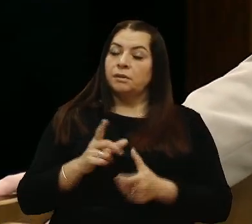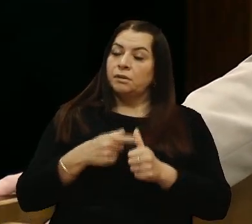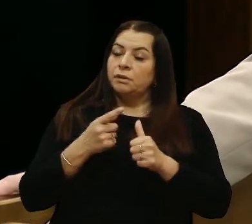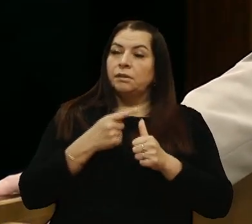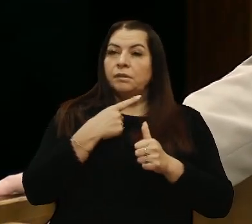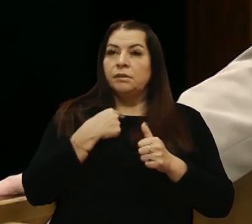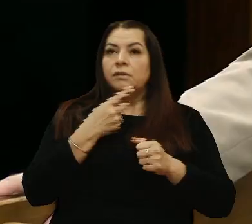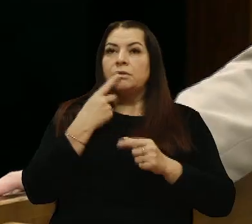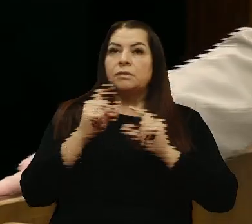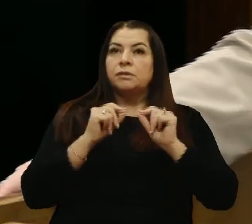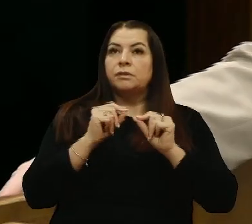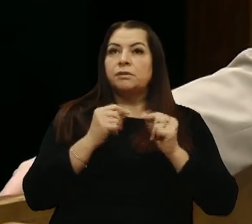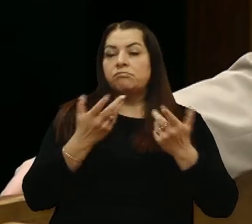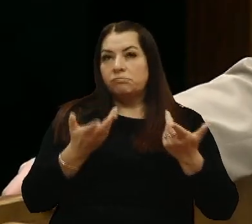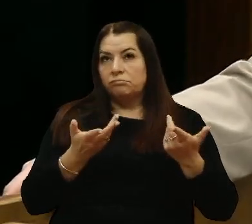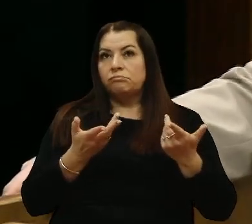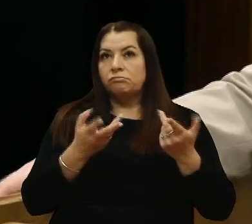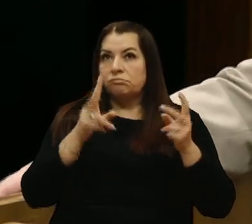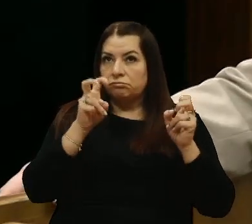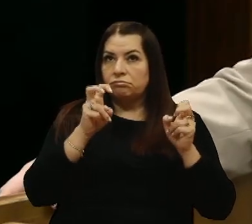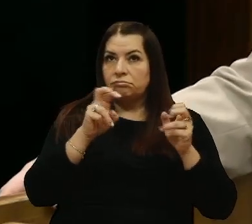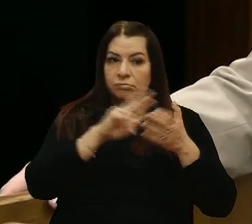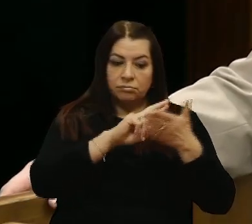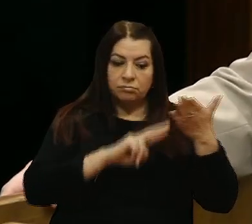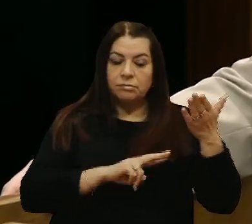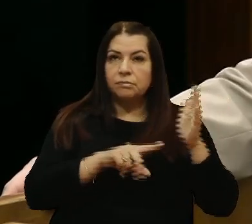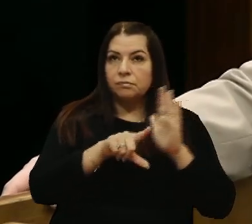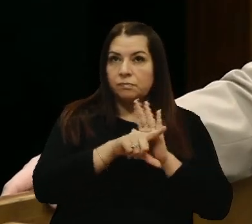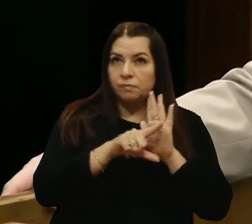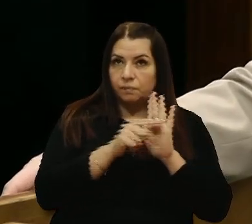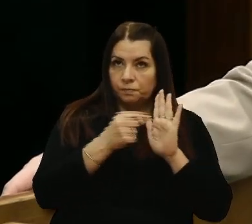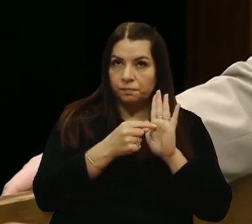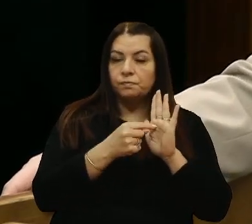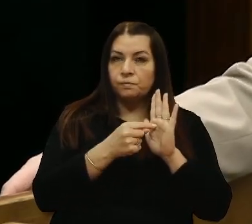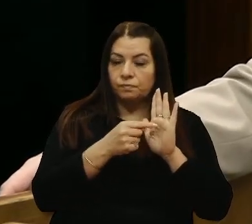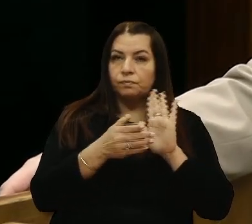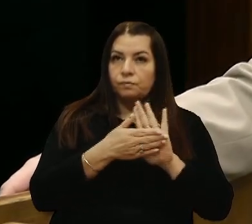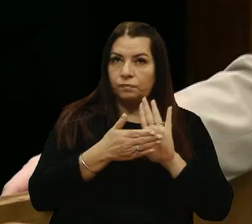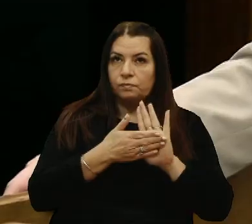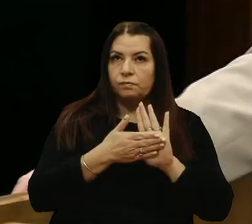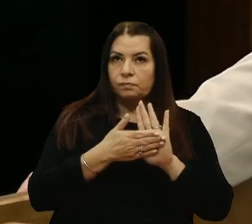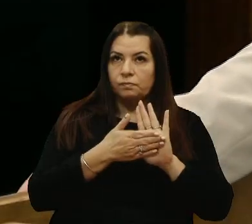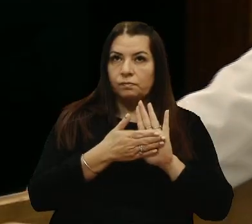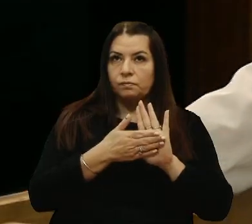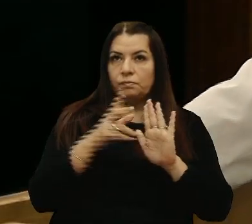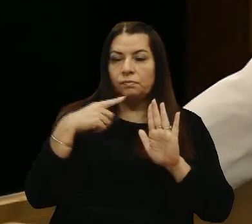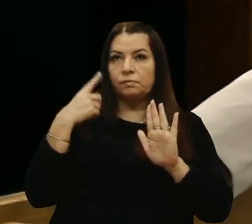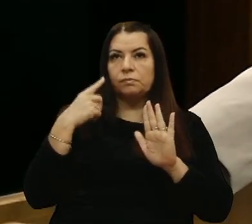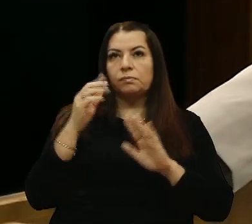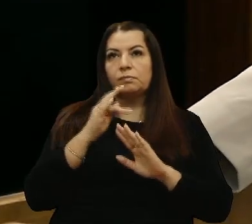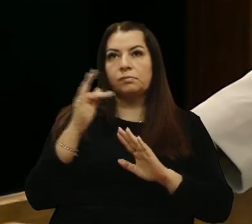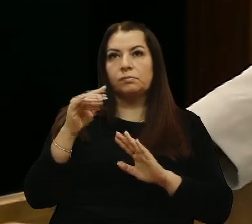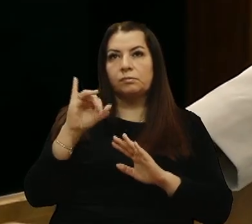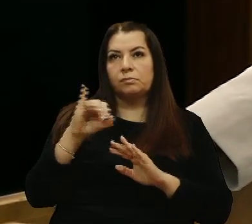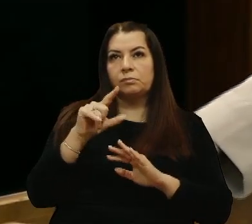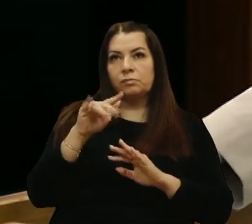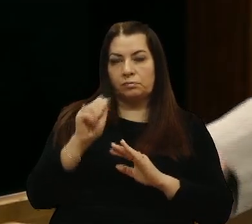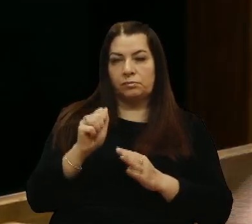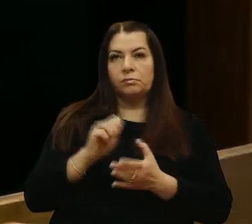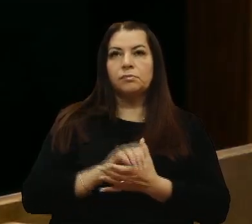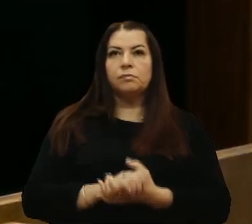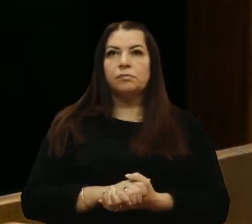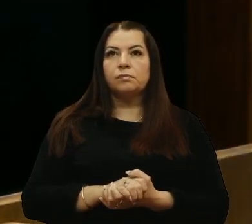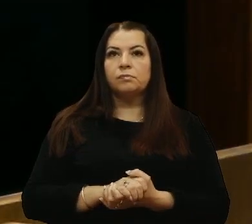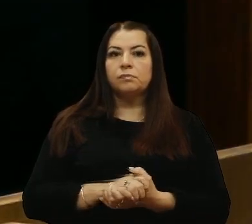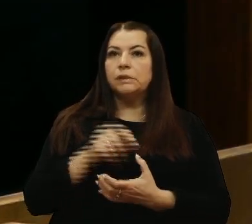gostaria de tratar do que trata a redação da lei proposta pela deputada federal Júlia Zanatta.